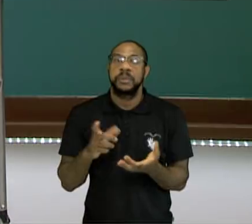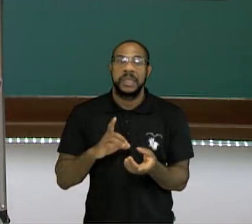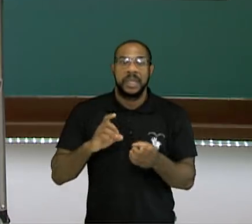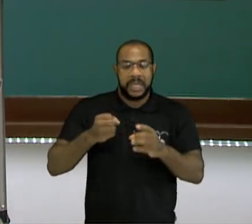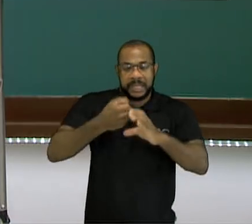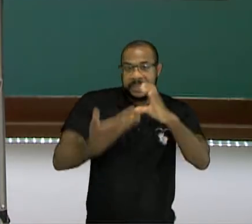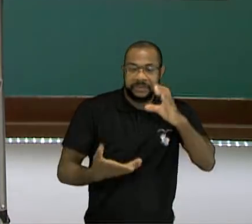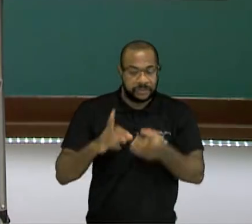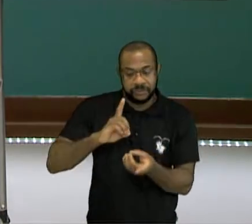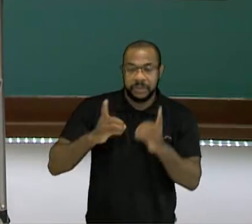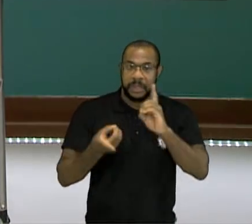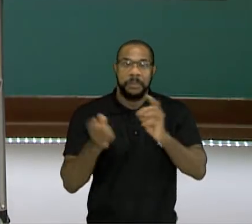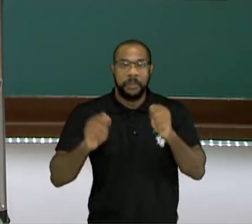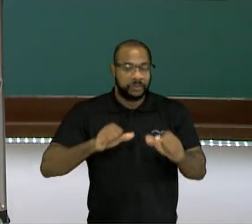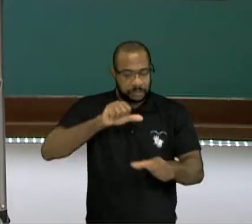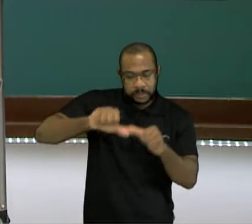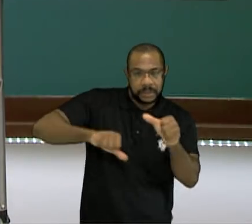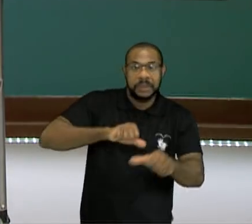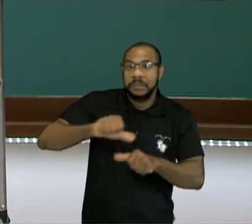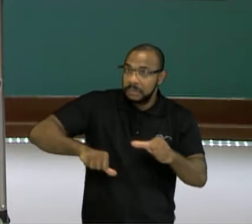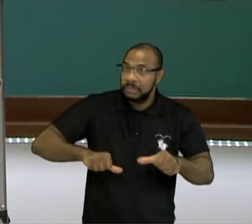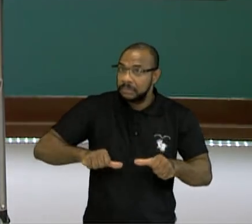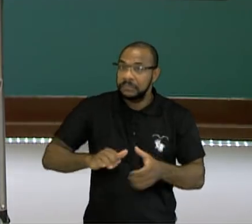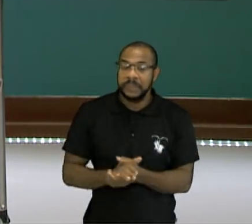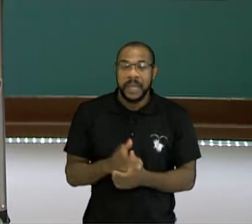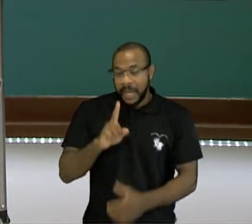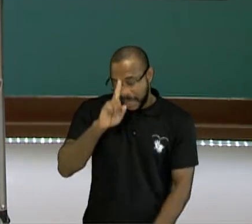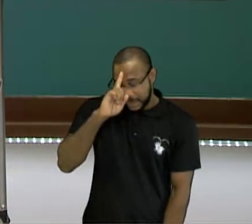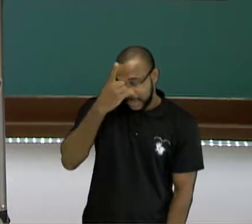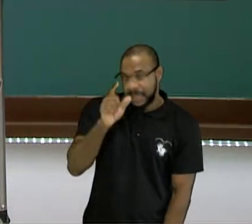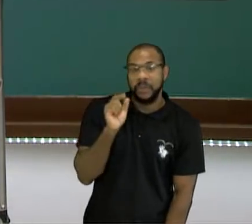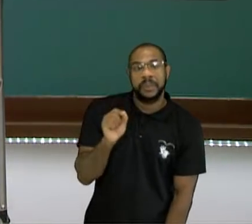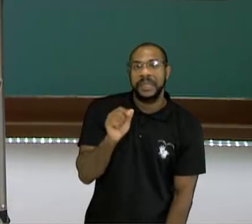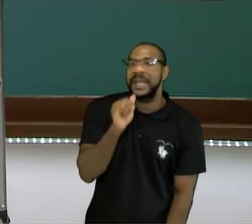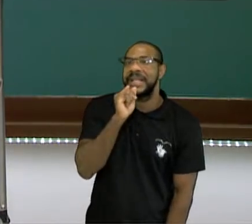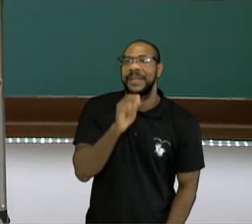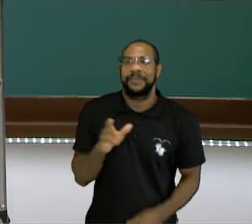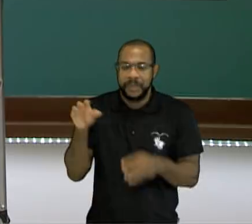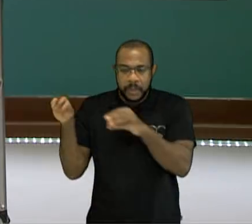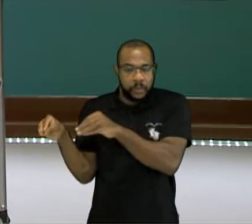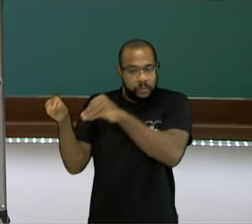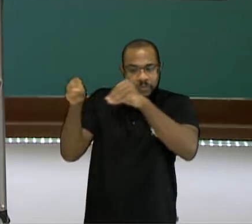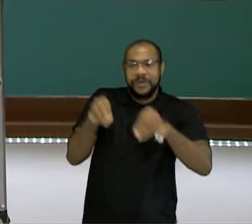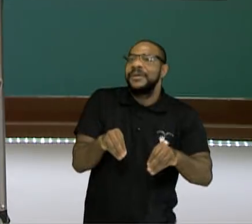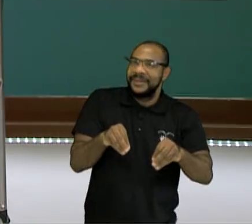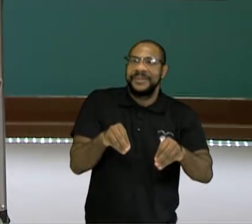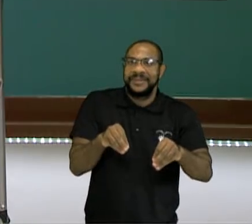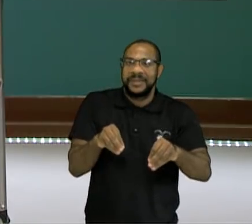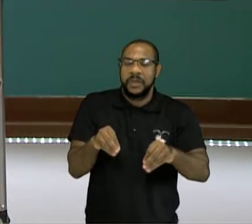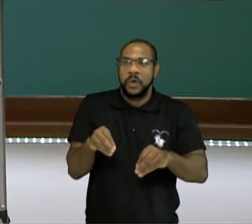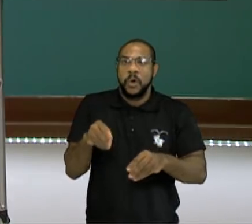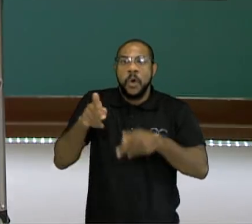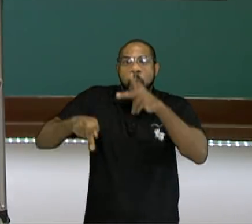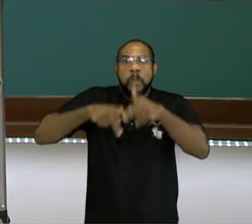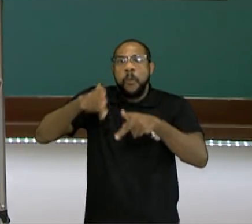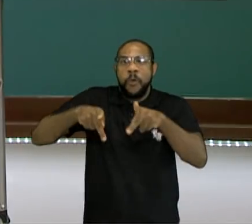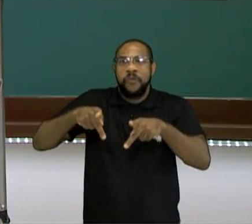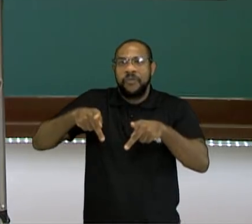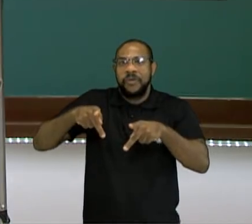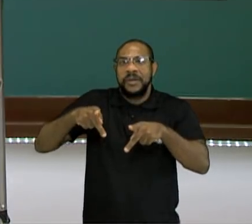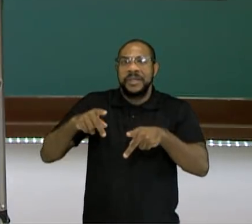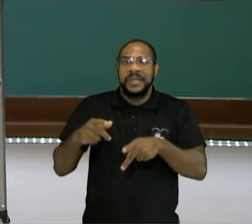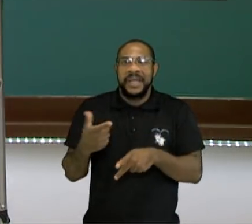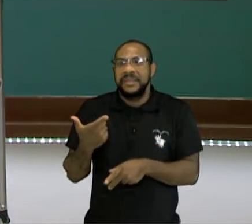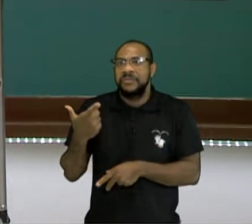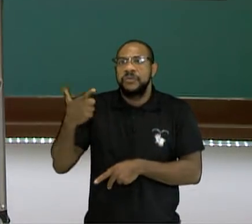ser modificada e construída? Aquela ideia, por exemplo, das imigrações, dos povos que vieram para o Brasil e que